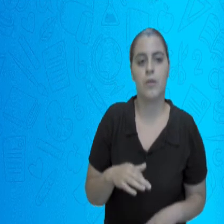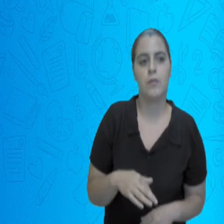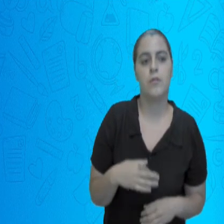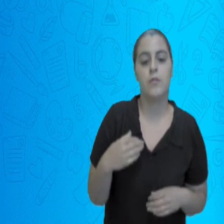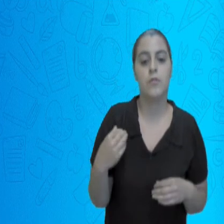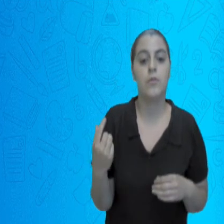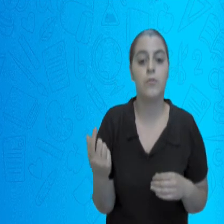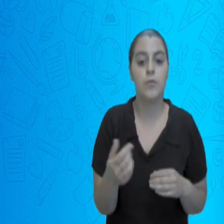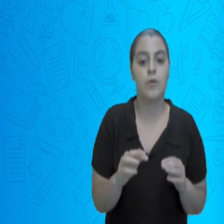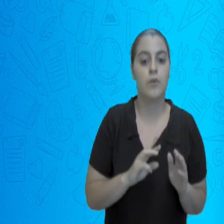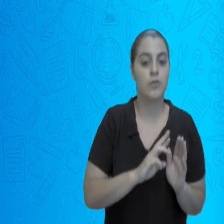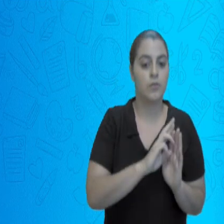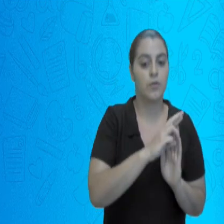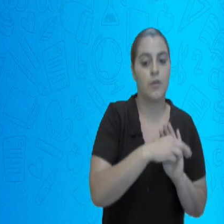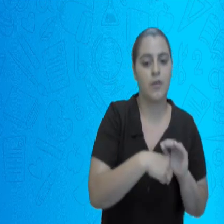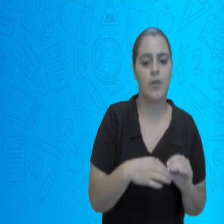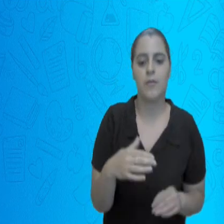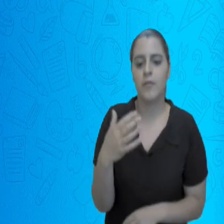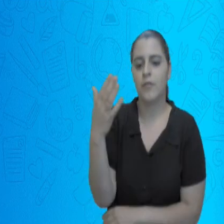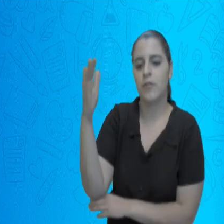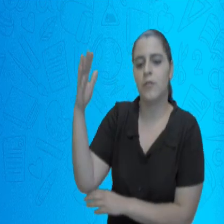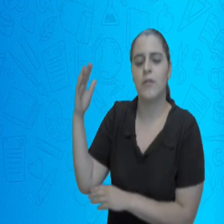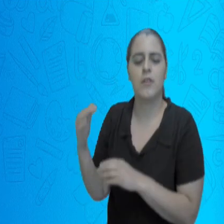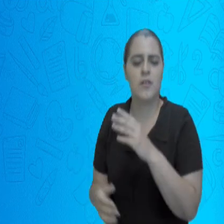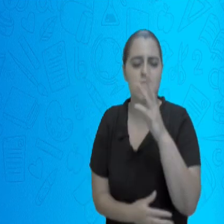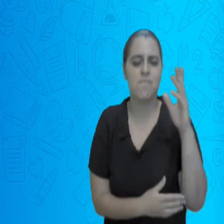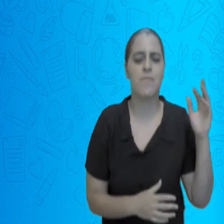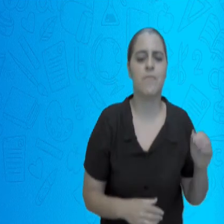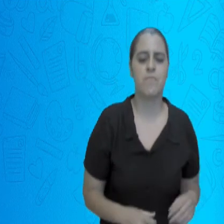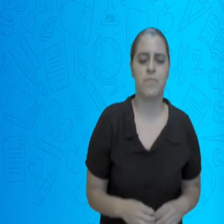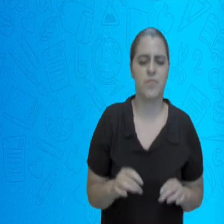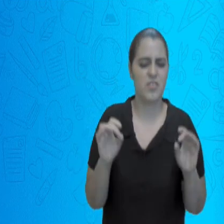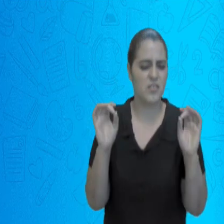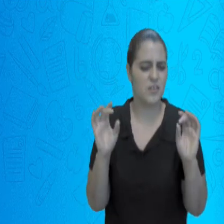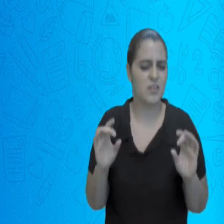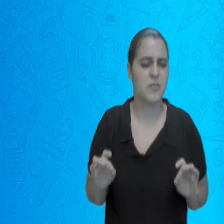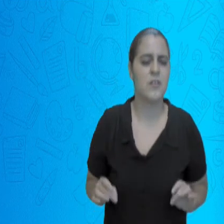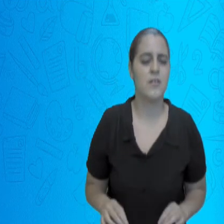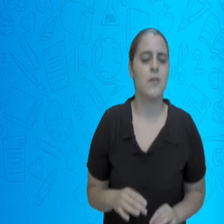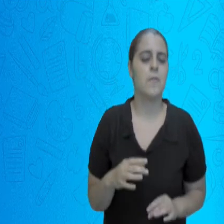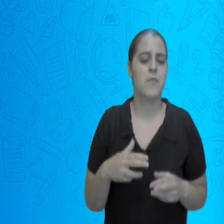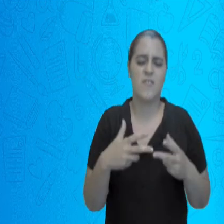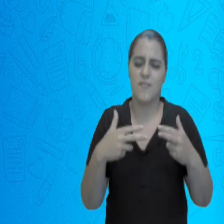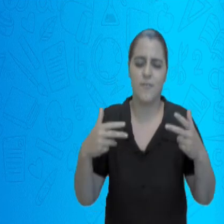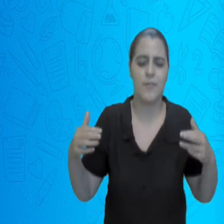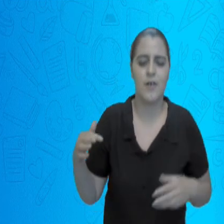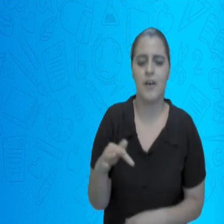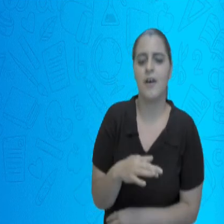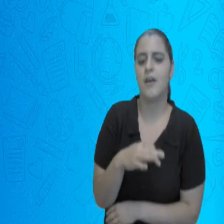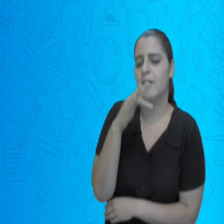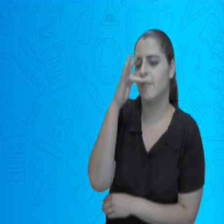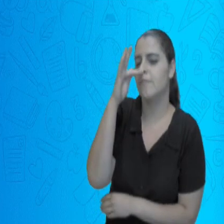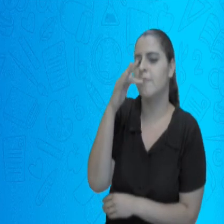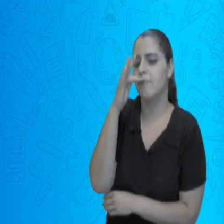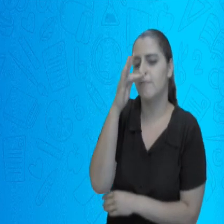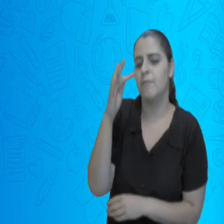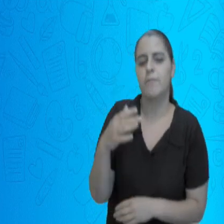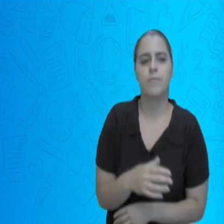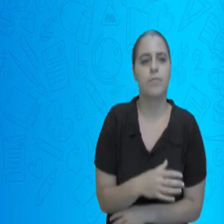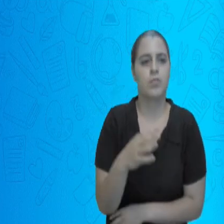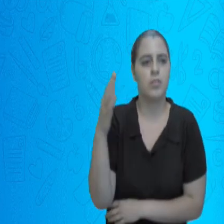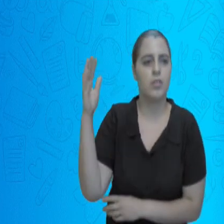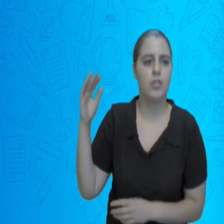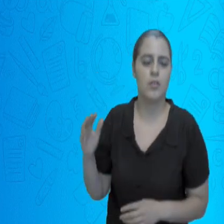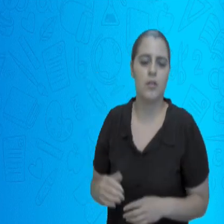O nosso reino plantae, ele é riquíssimo. Então, nós temos a maior diversidade possível dentro deste reino.